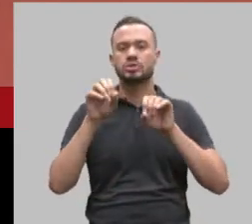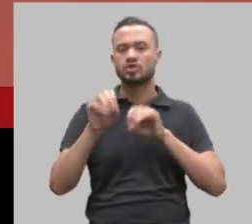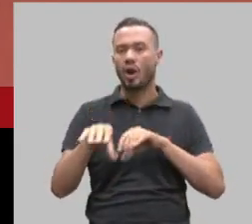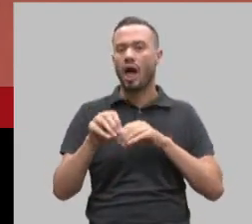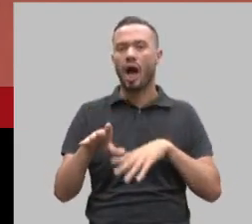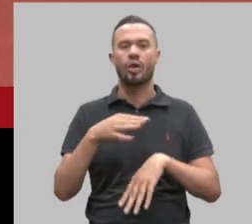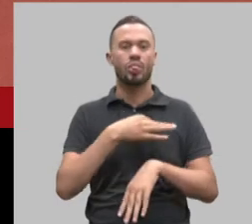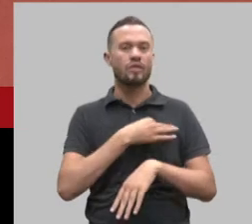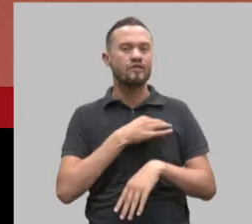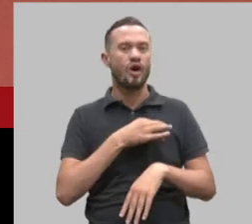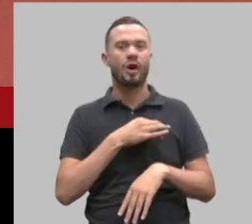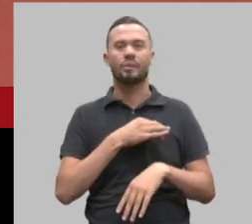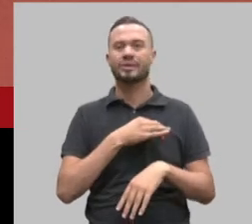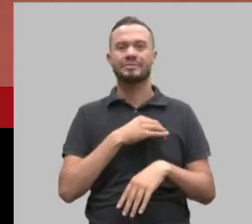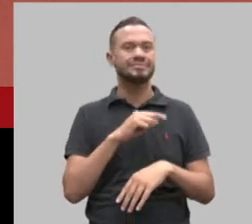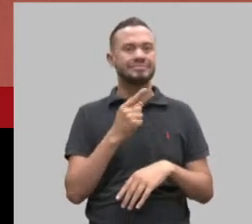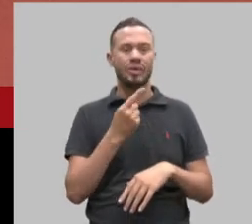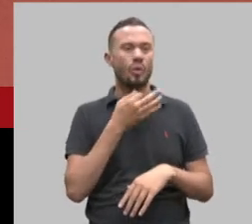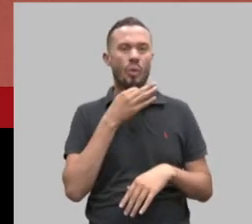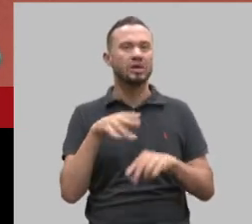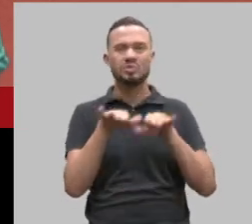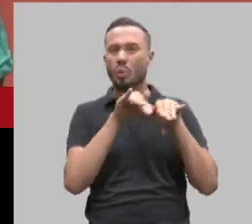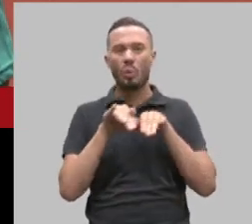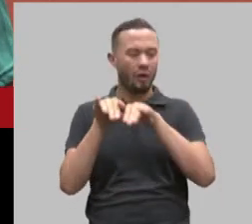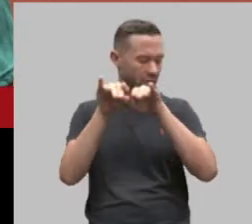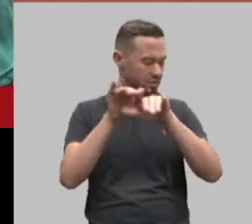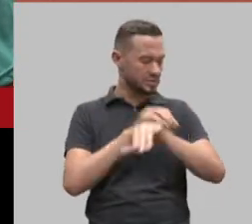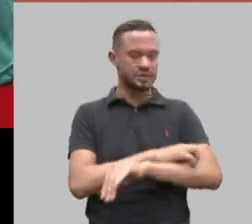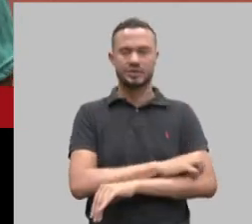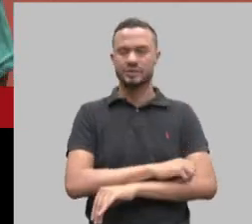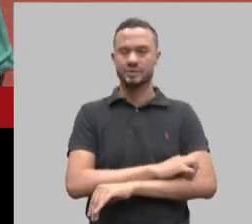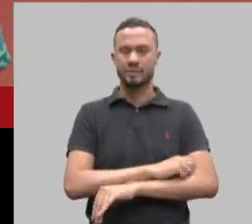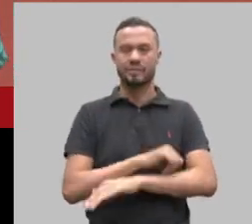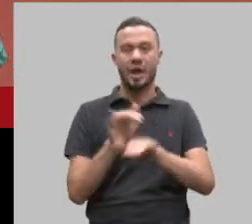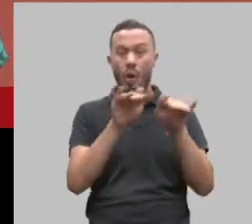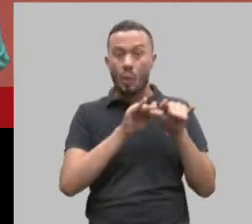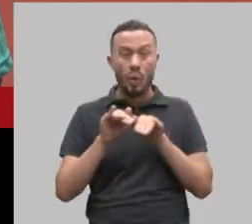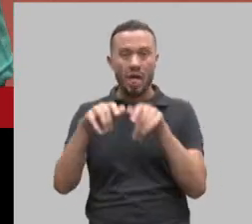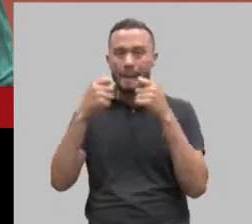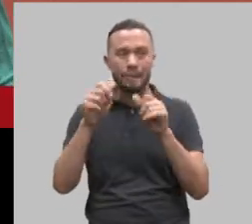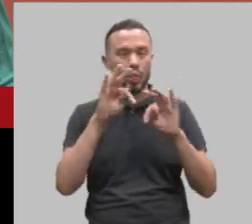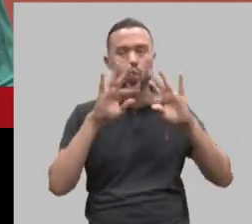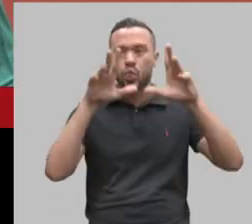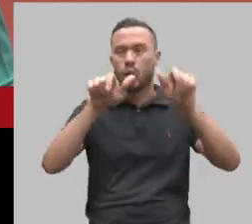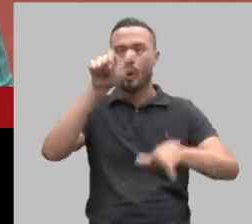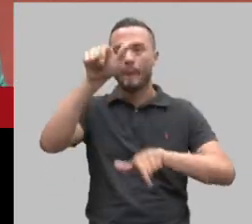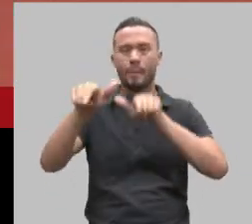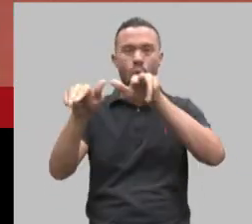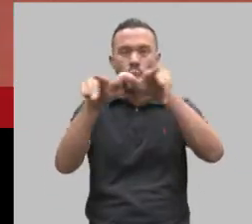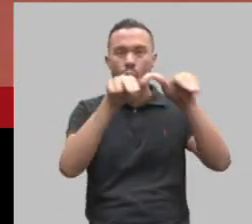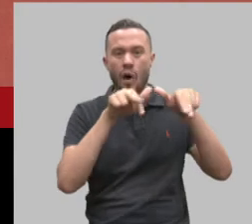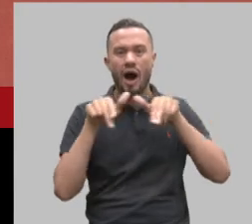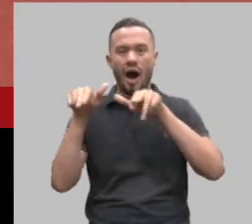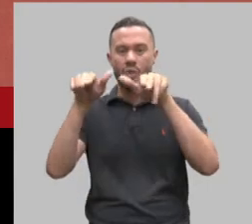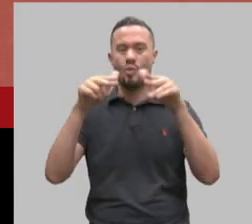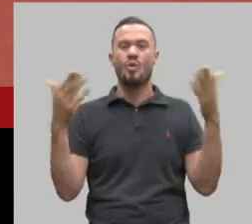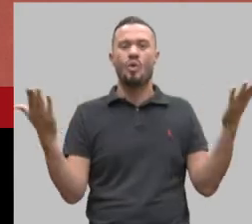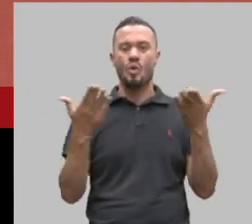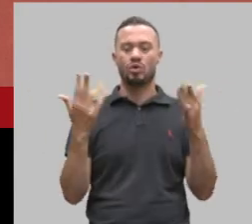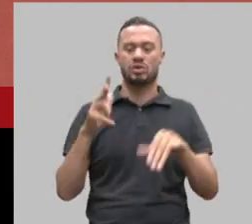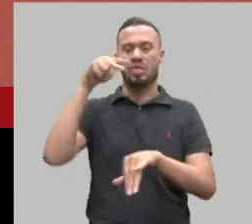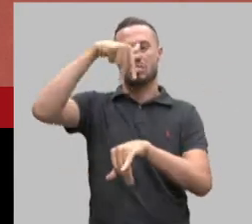igualdade assim pessoal a igualdade ela deve ser para todos e nós estamos aqui para representar essas